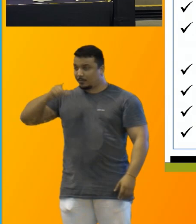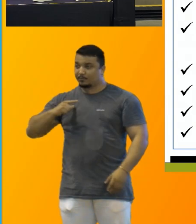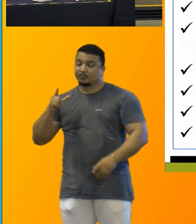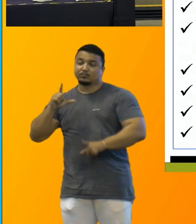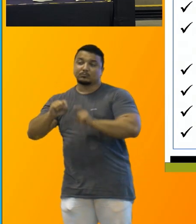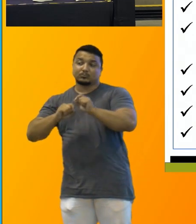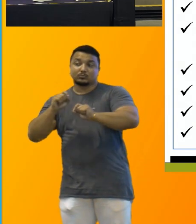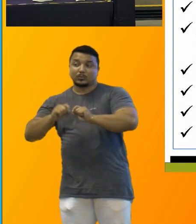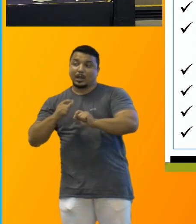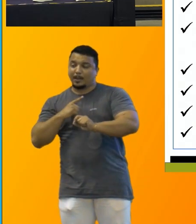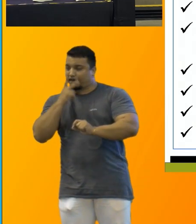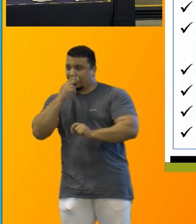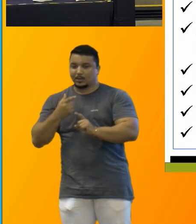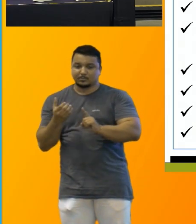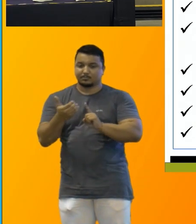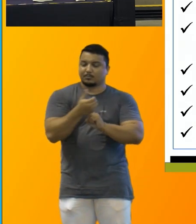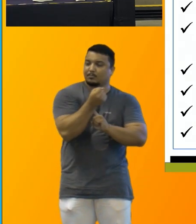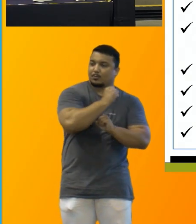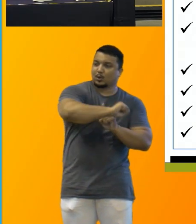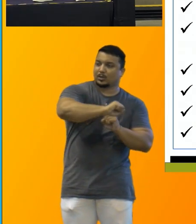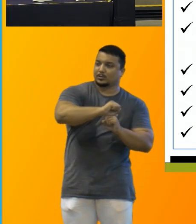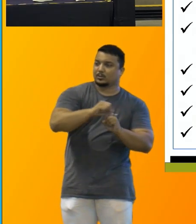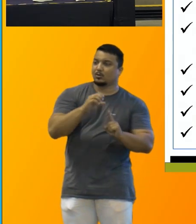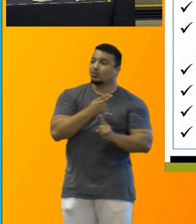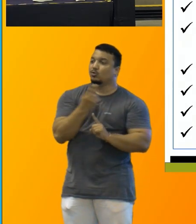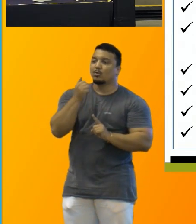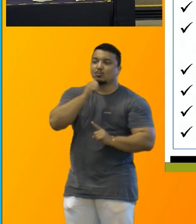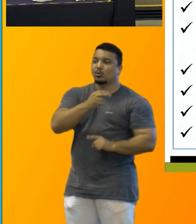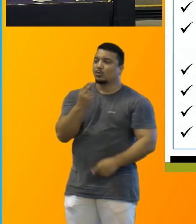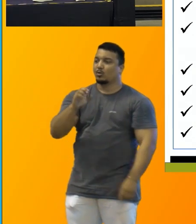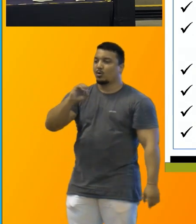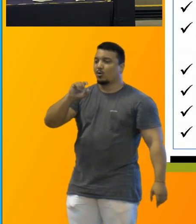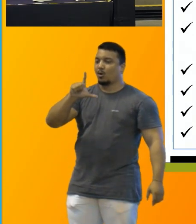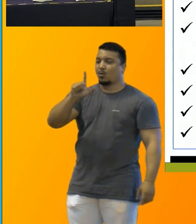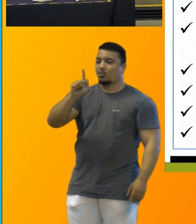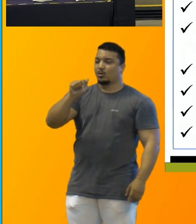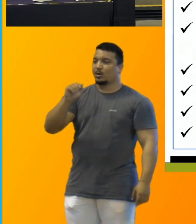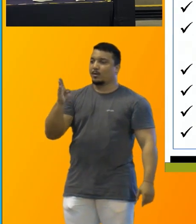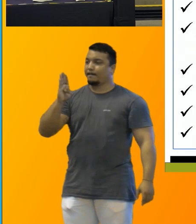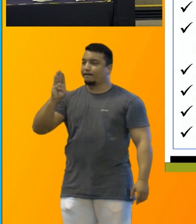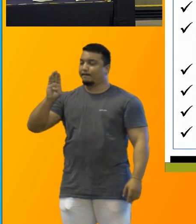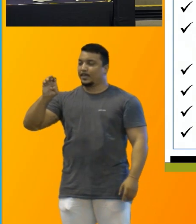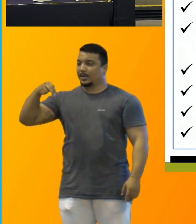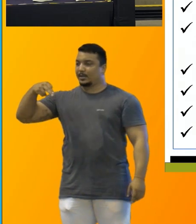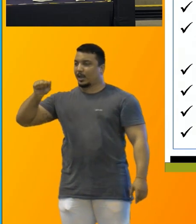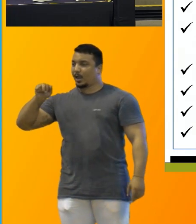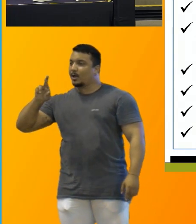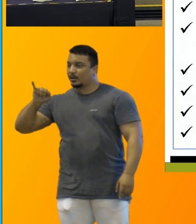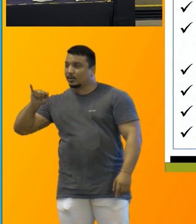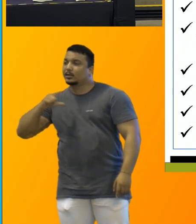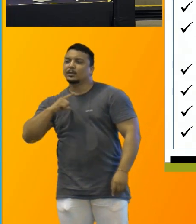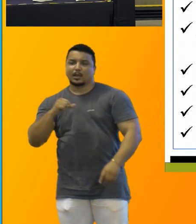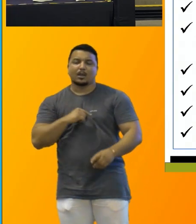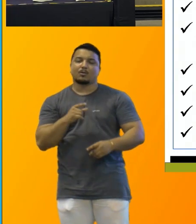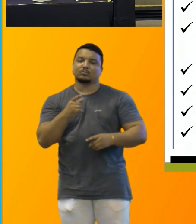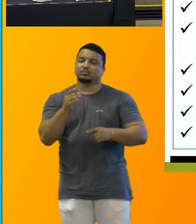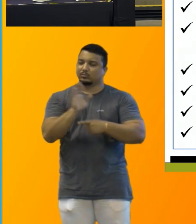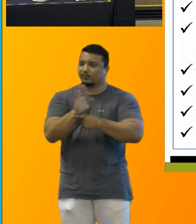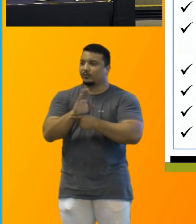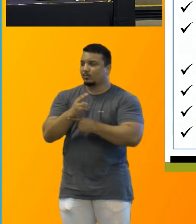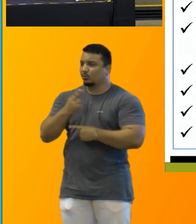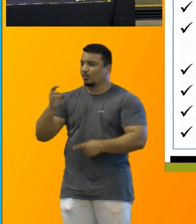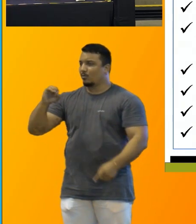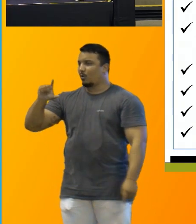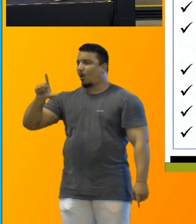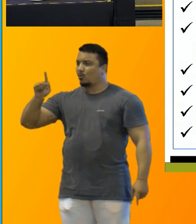sua proteção, Olga Benário. E quem não assistiu, vale a pena assistir o filme Olga. Eu lembro